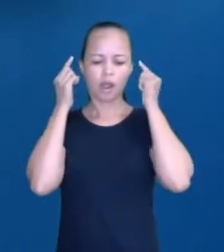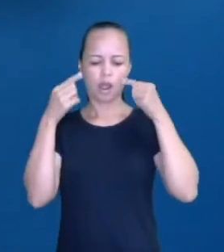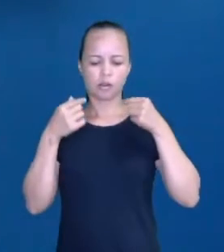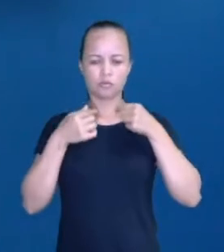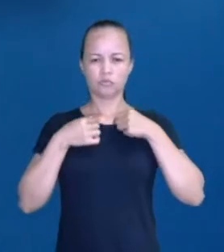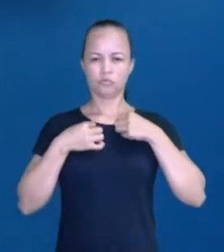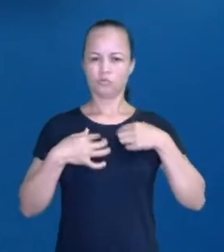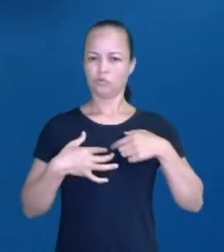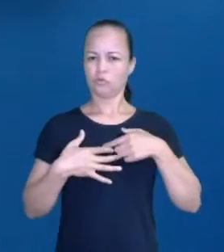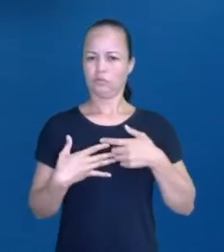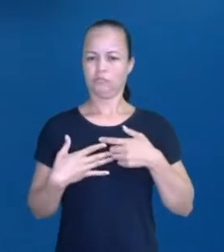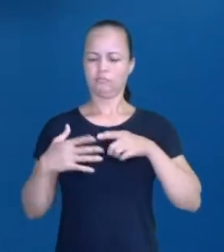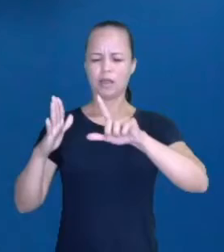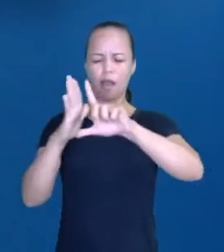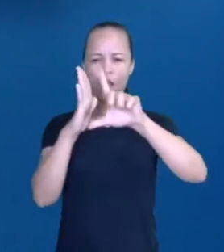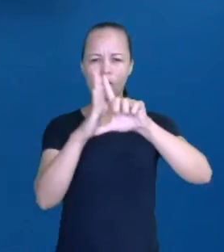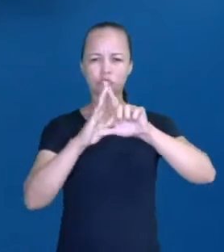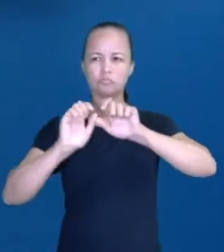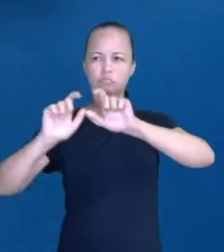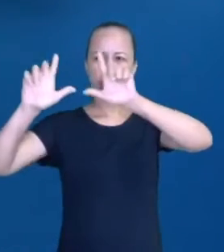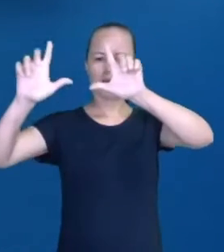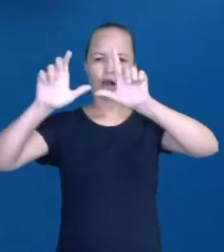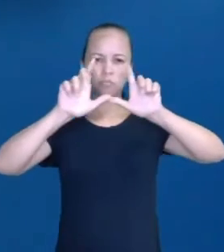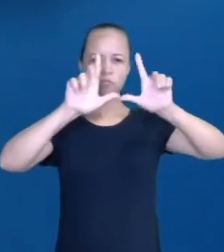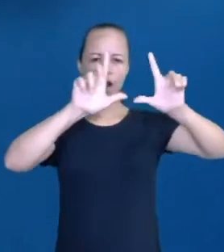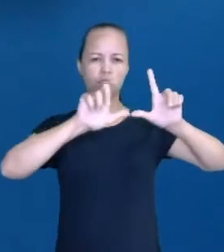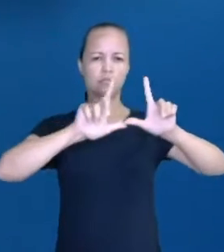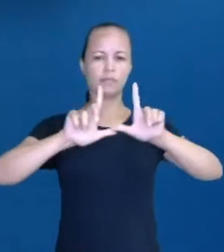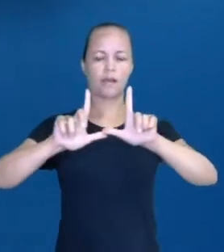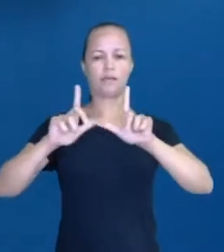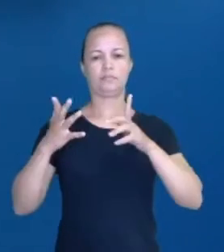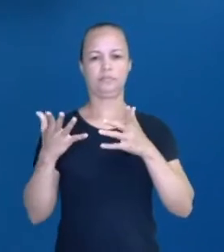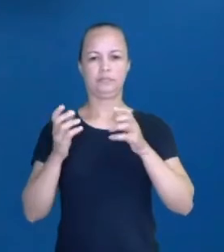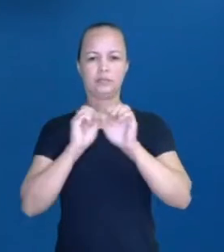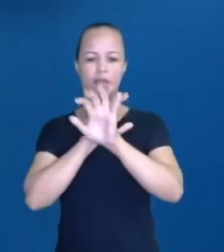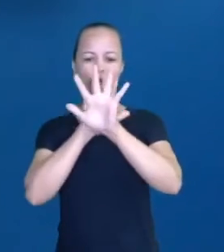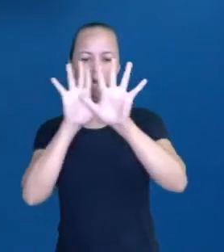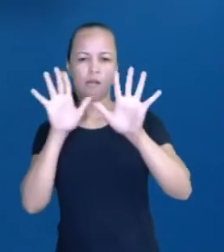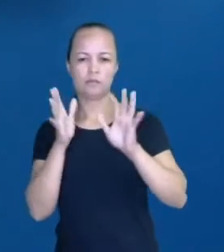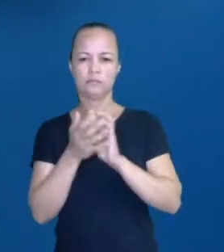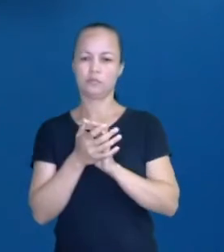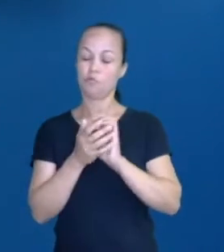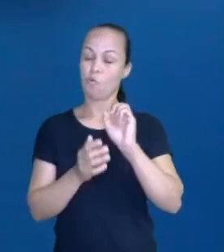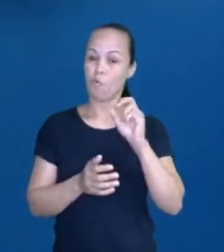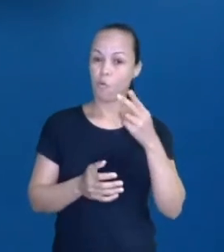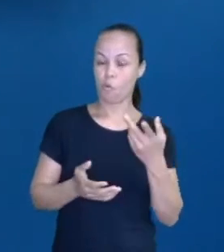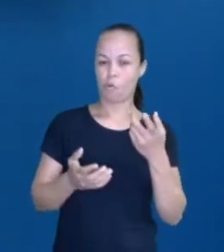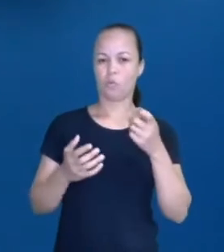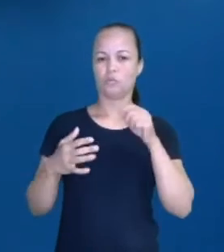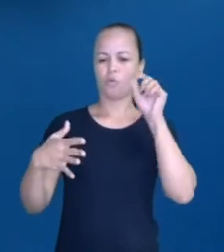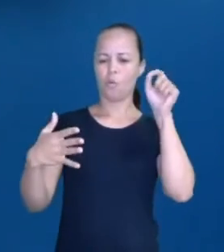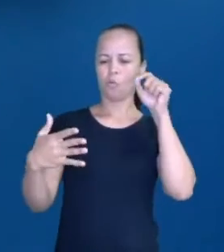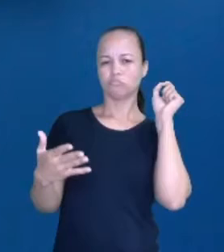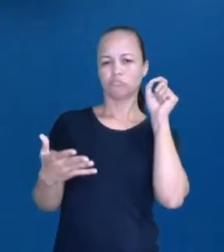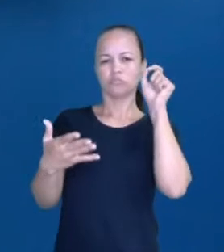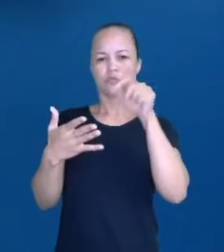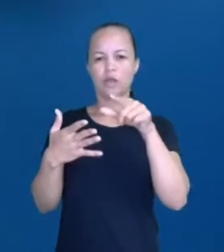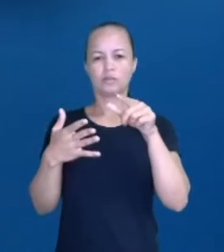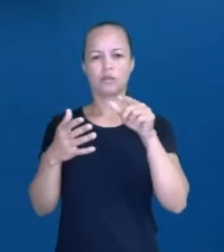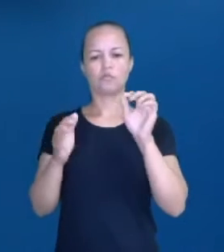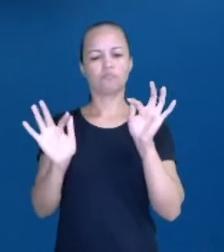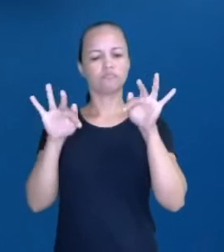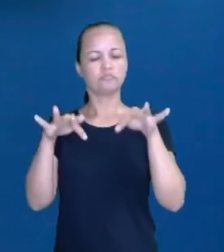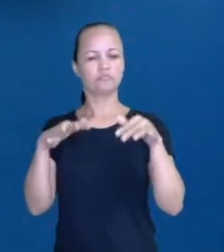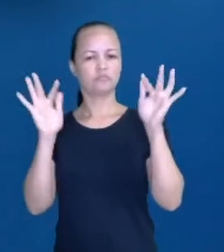colo, nas lojas de iluminados letreiros, ou nos contos de fadas com final feliz. Ela está